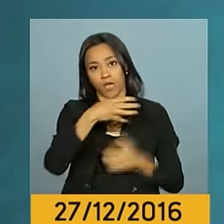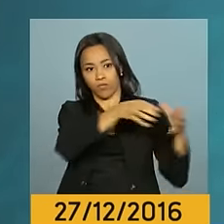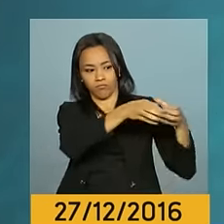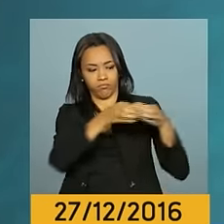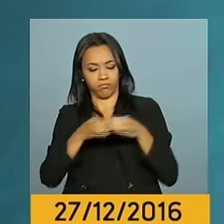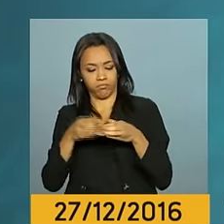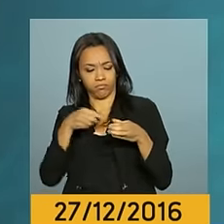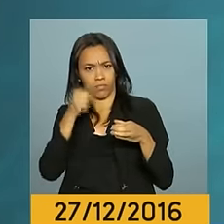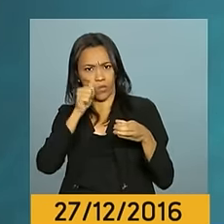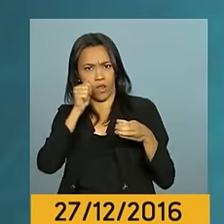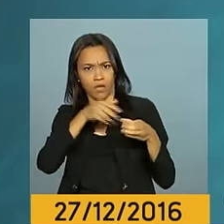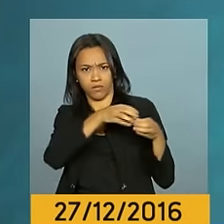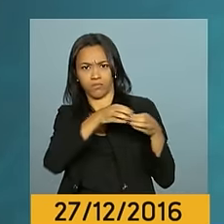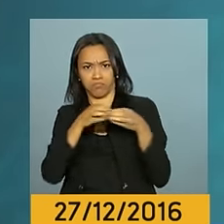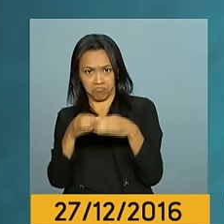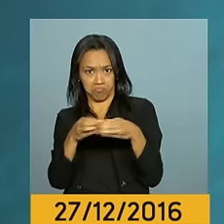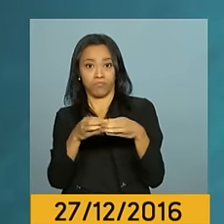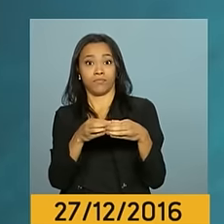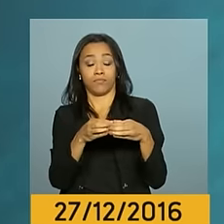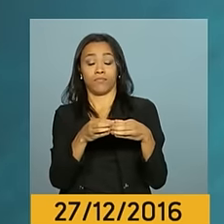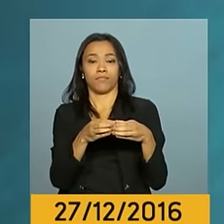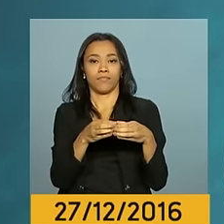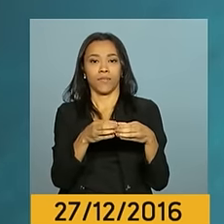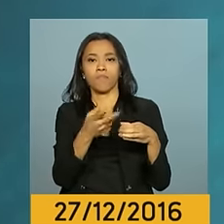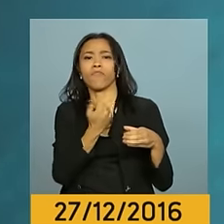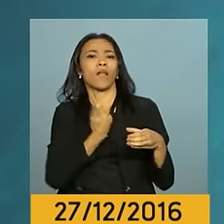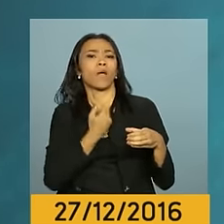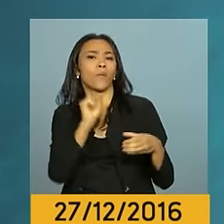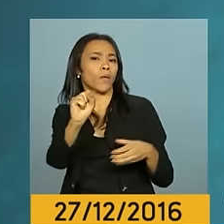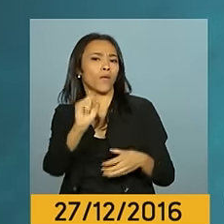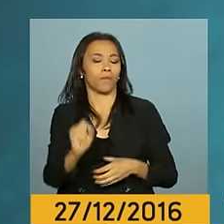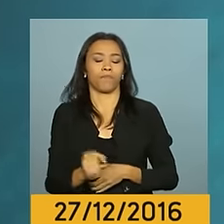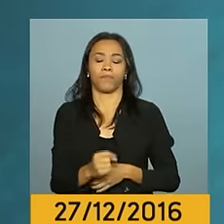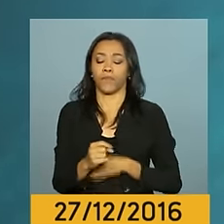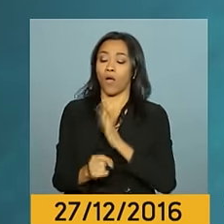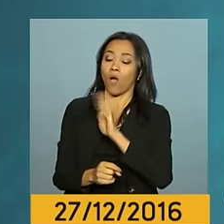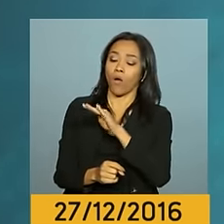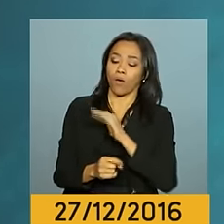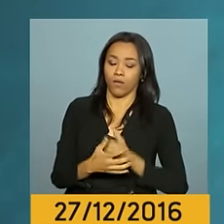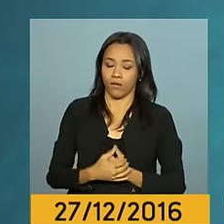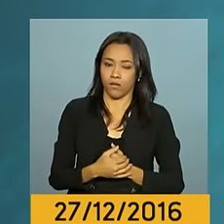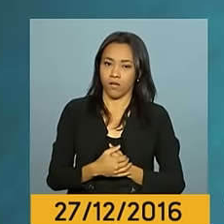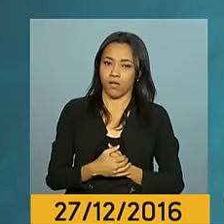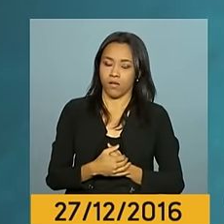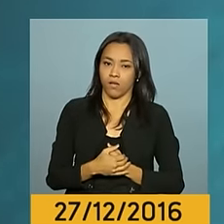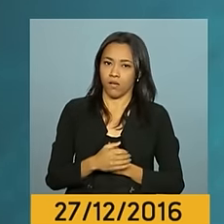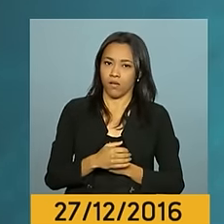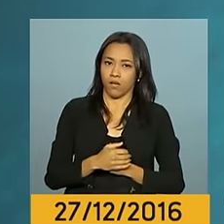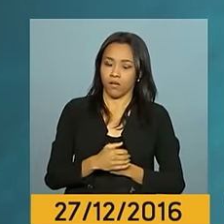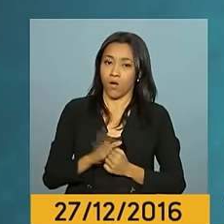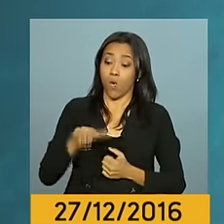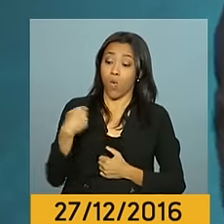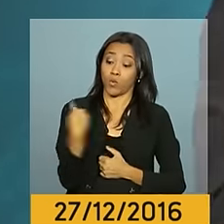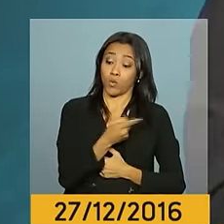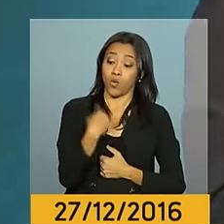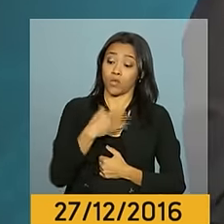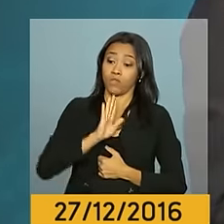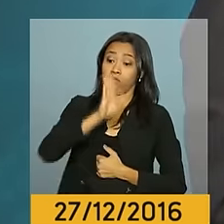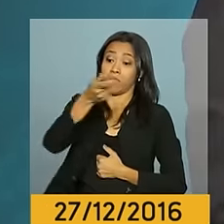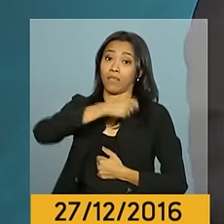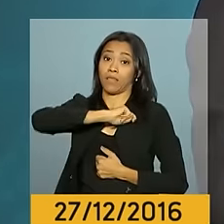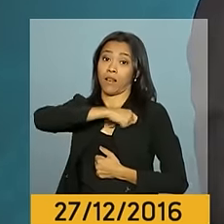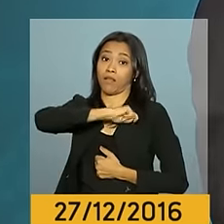de mulheres que me dizia o seguinte ah olha aqui eh nós eh Quando vamos às delegacias de